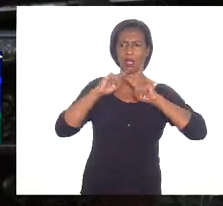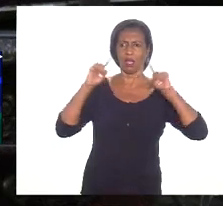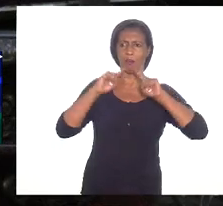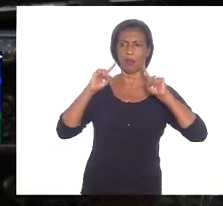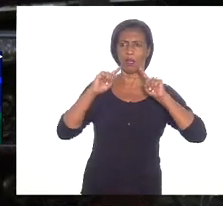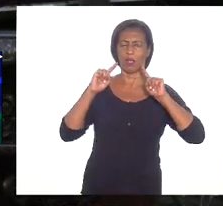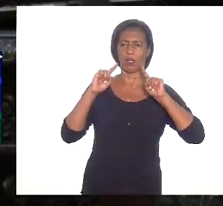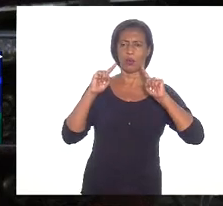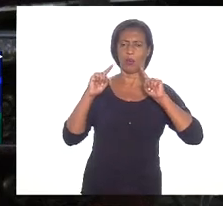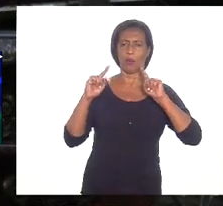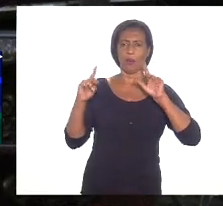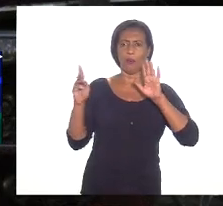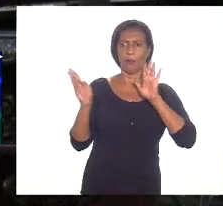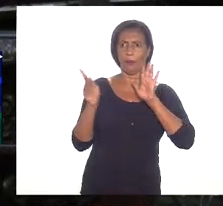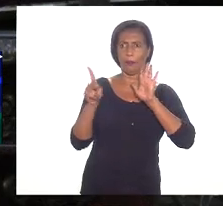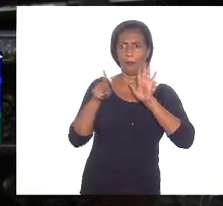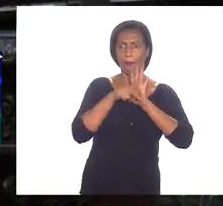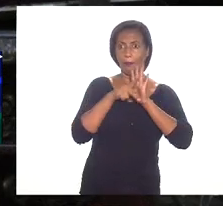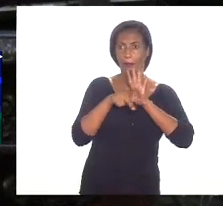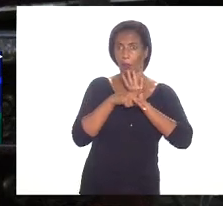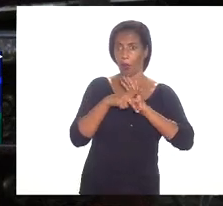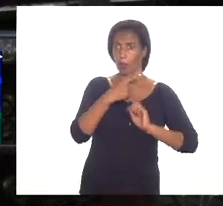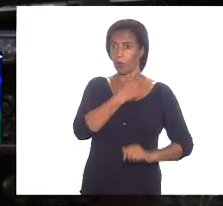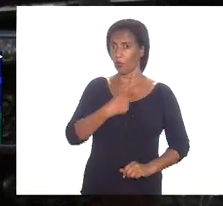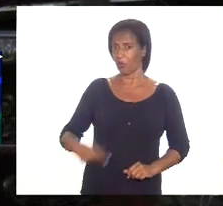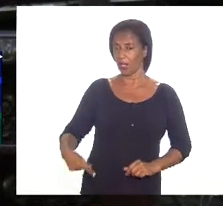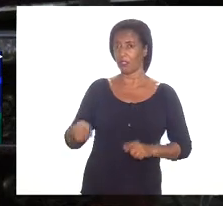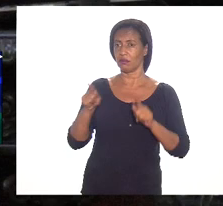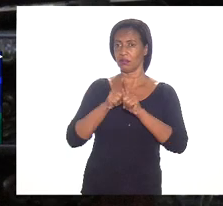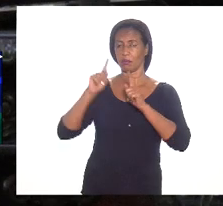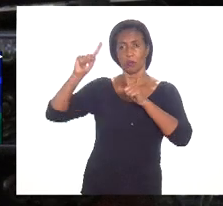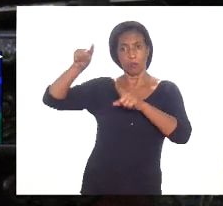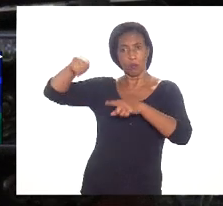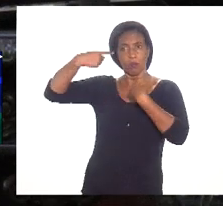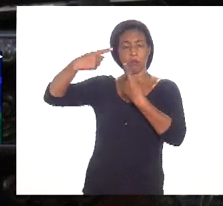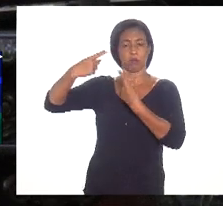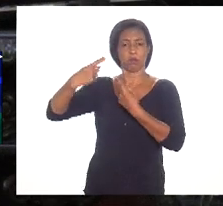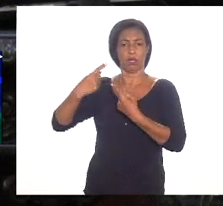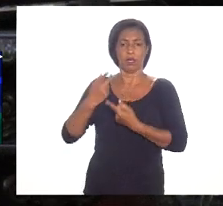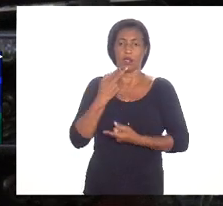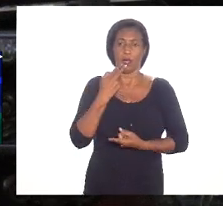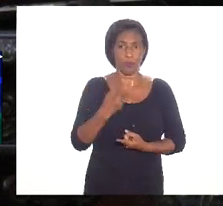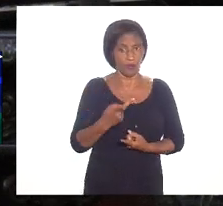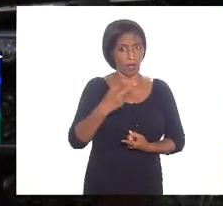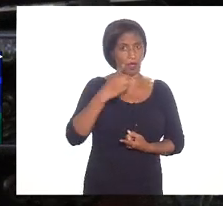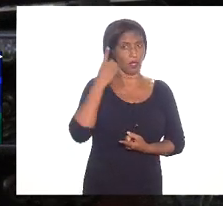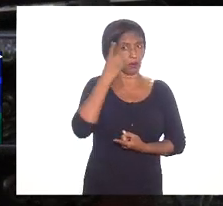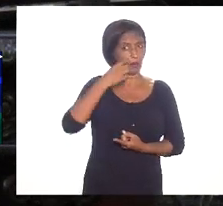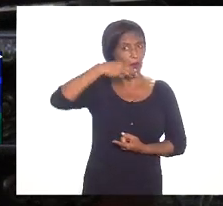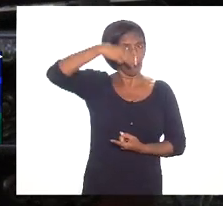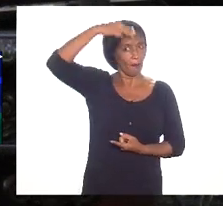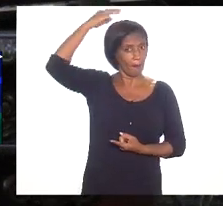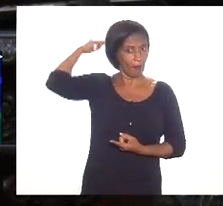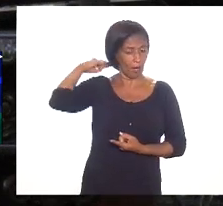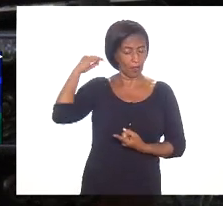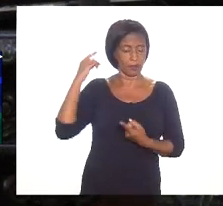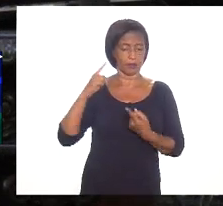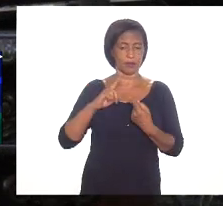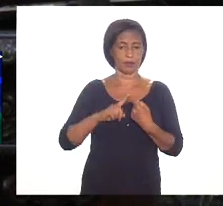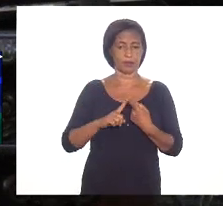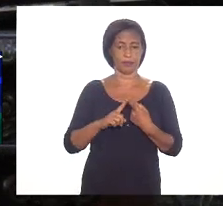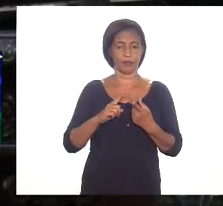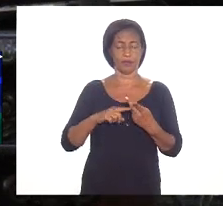próprio Governador tem ligado e fazendo ameaças quero dizer o deputado Márcio Pacheco que nem